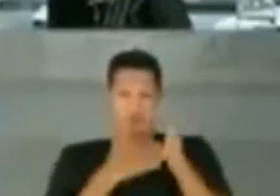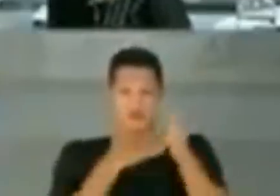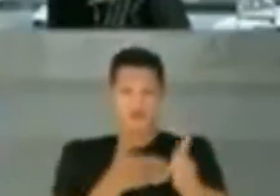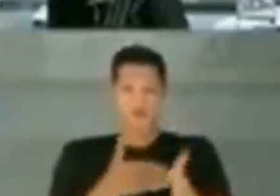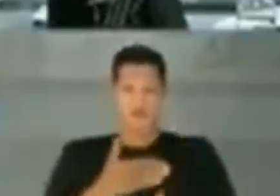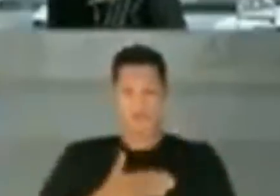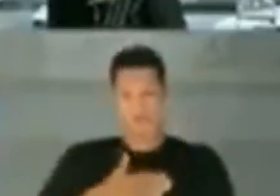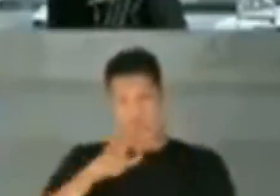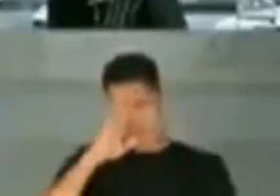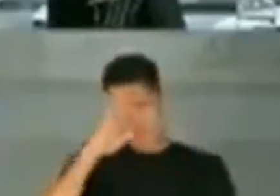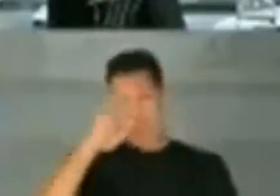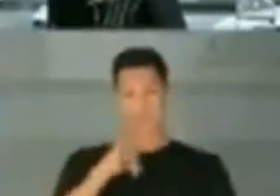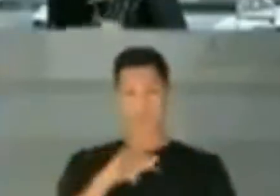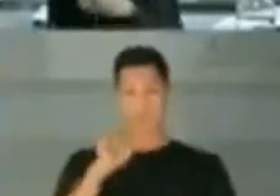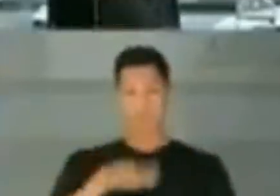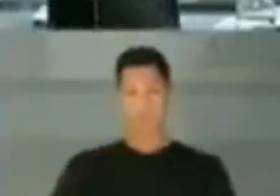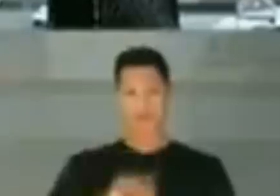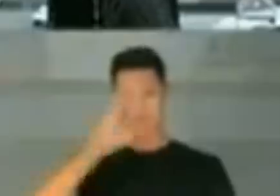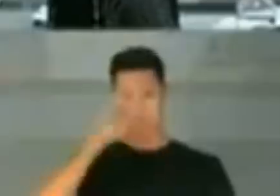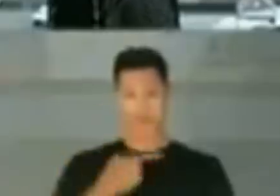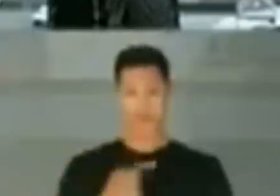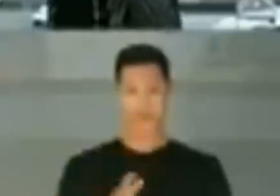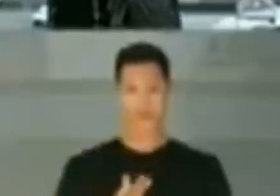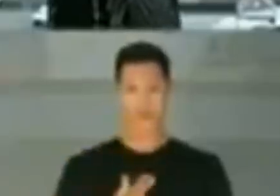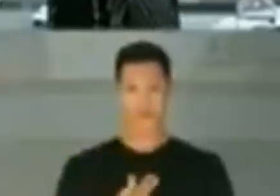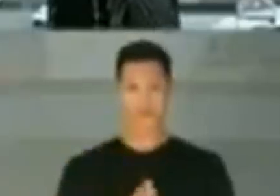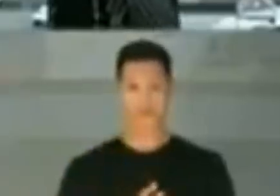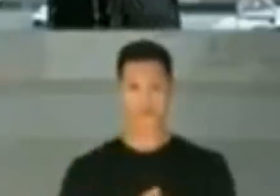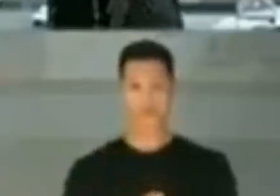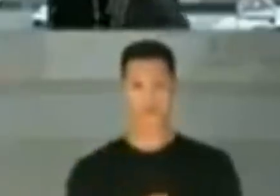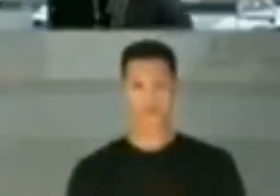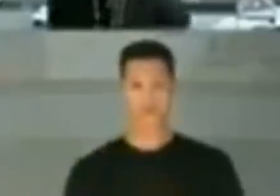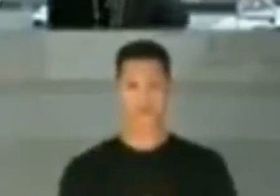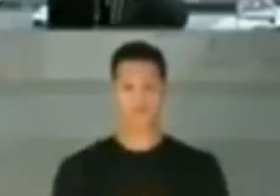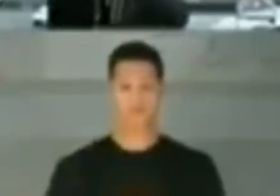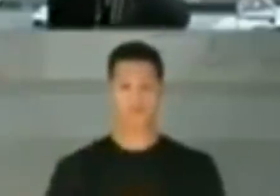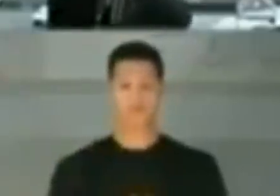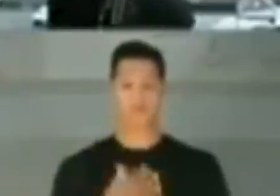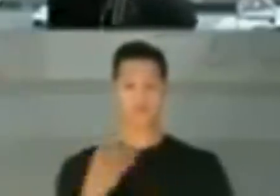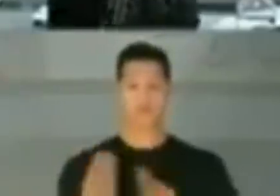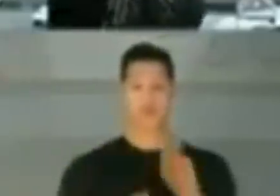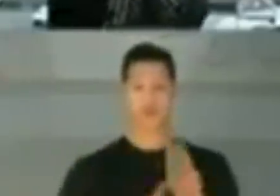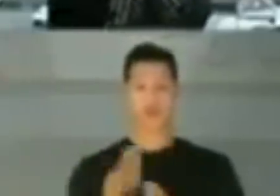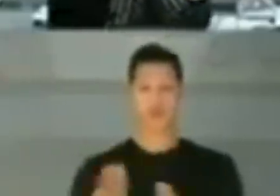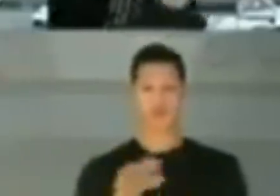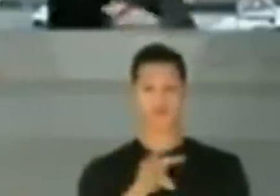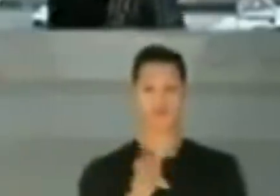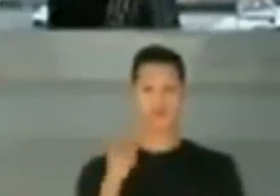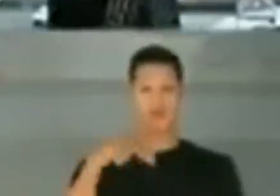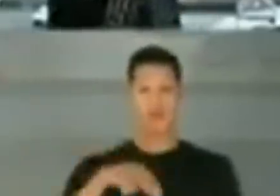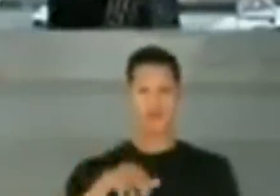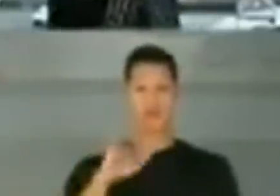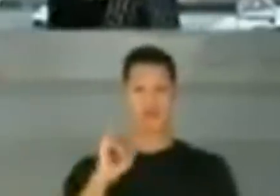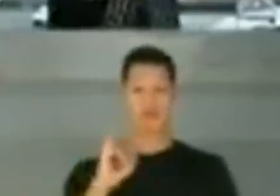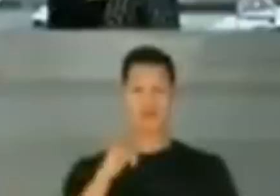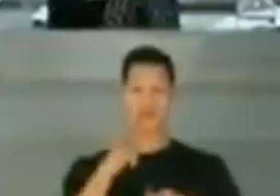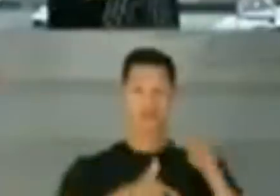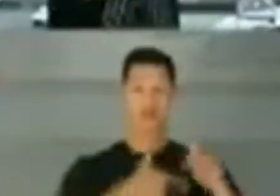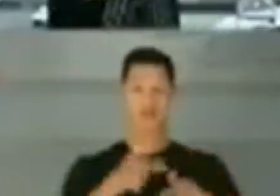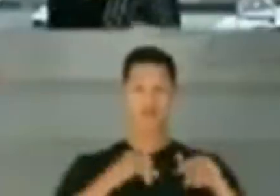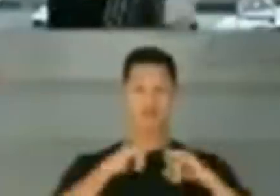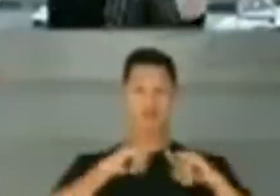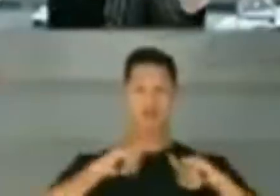meus planos pessoais. Como o PNI vinha atuando nas